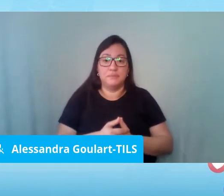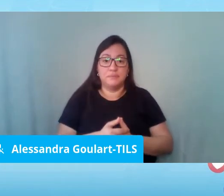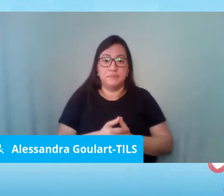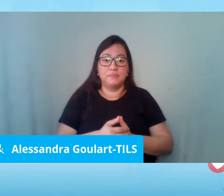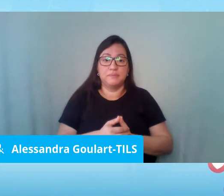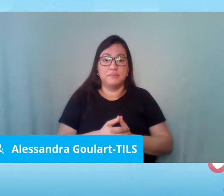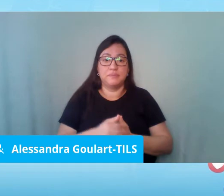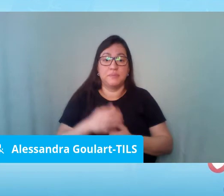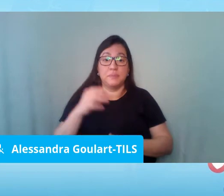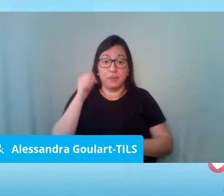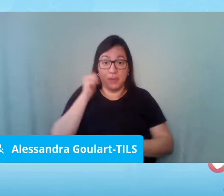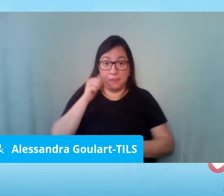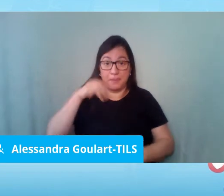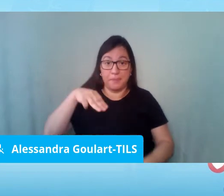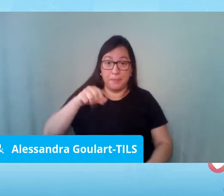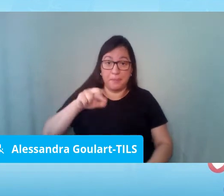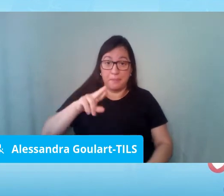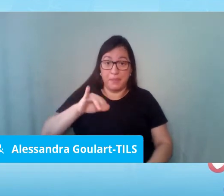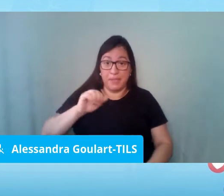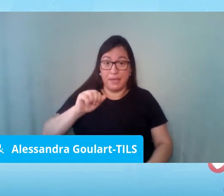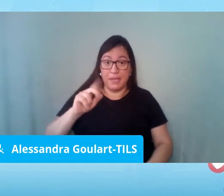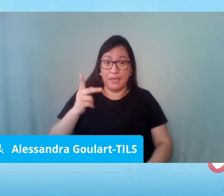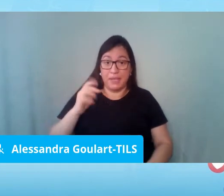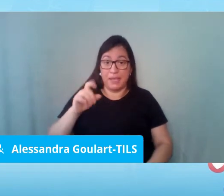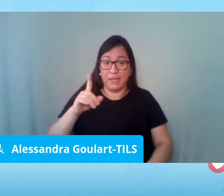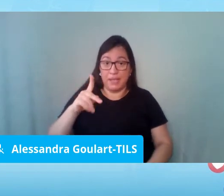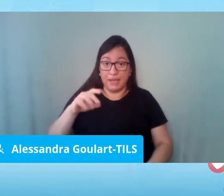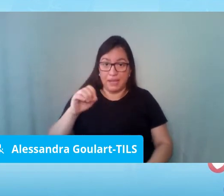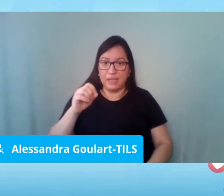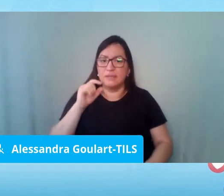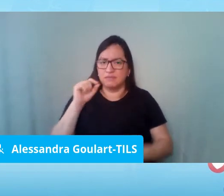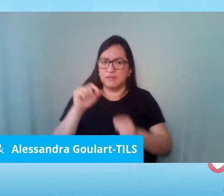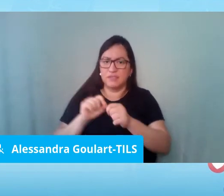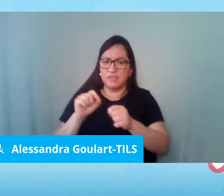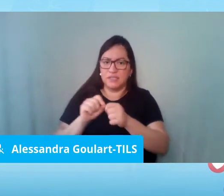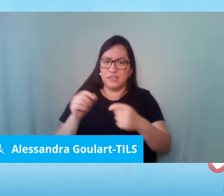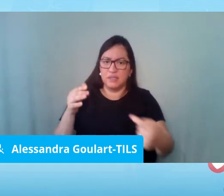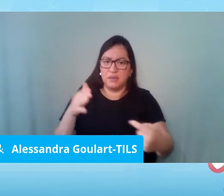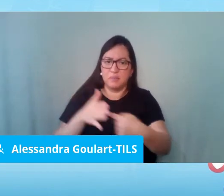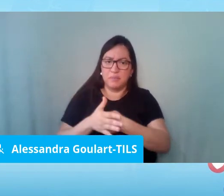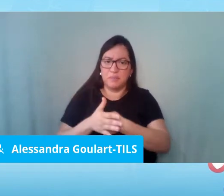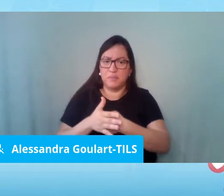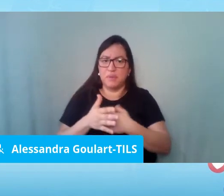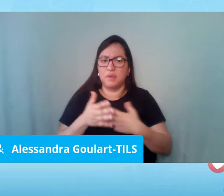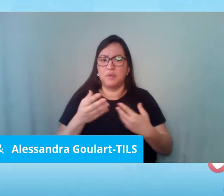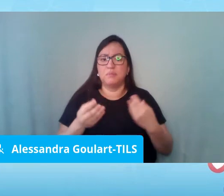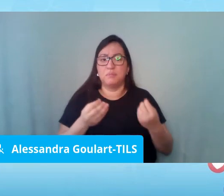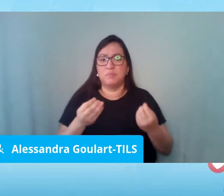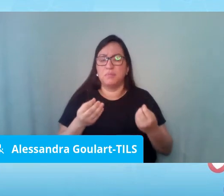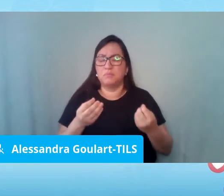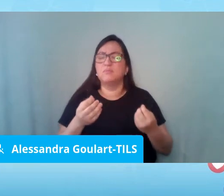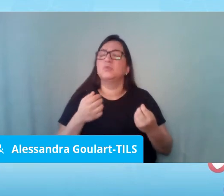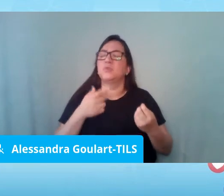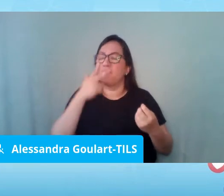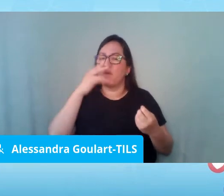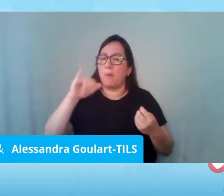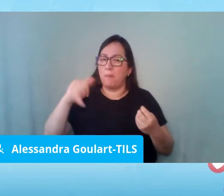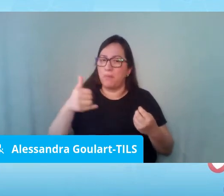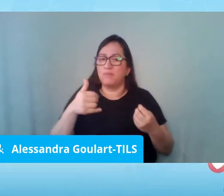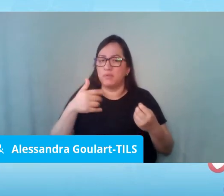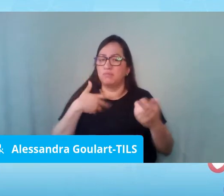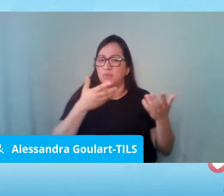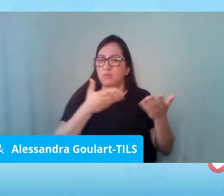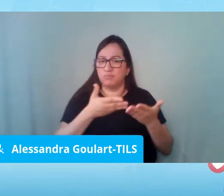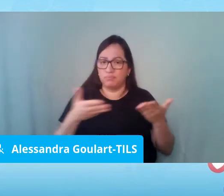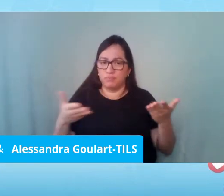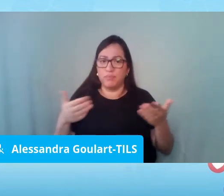foi a Maria Helena mesmo. Ela fez um questionamento bem importante que era por onde eu queria iniciar a minha fala. Quando eu me apresentei, fiz a